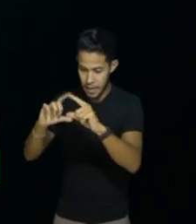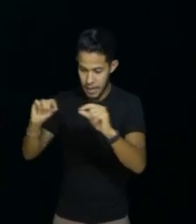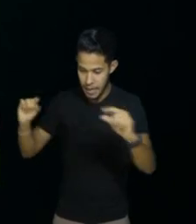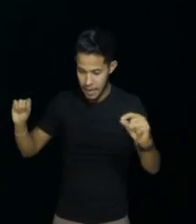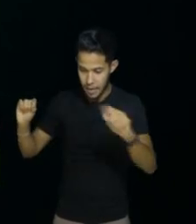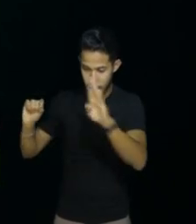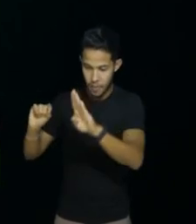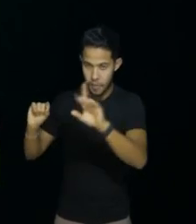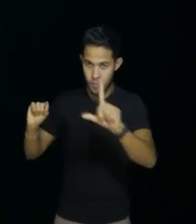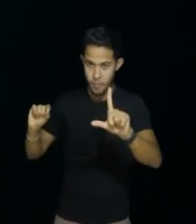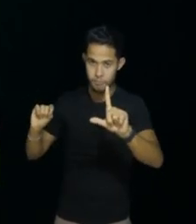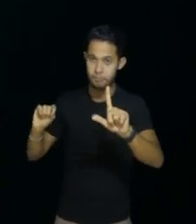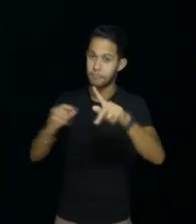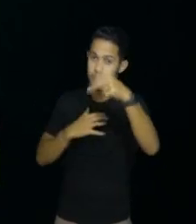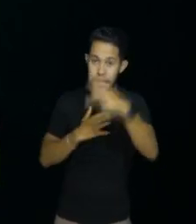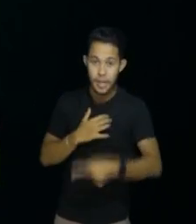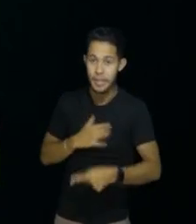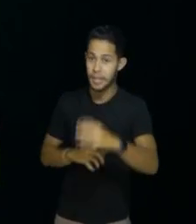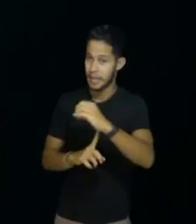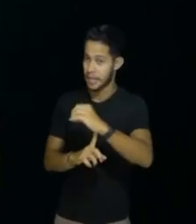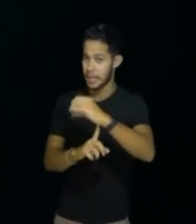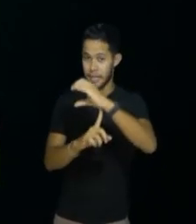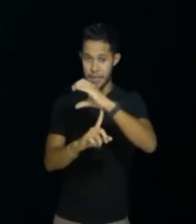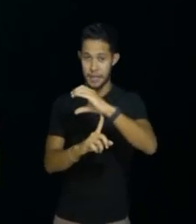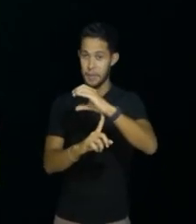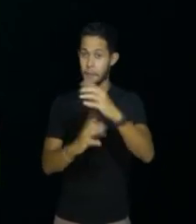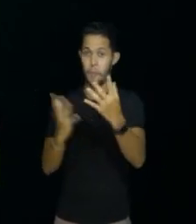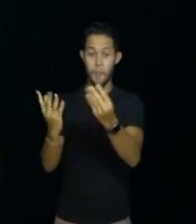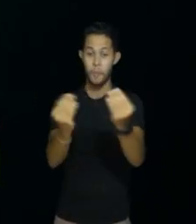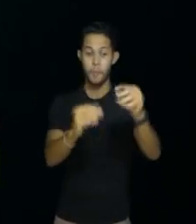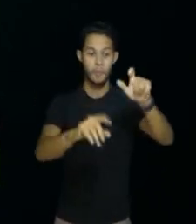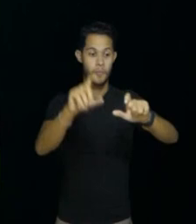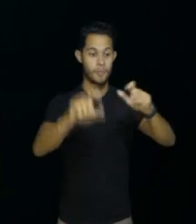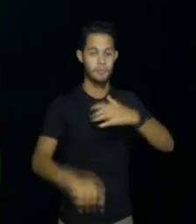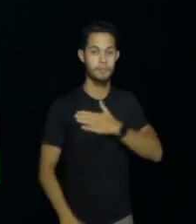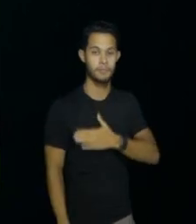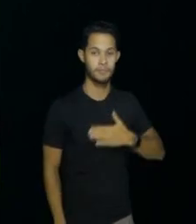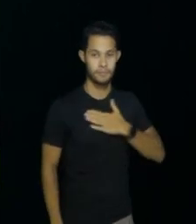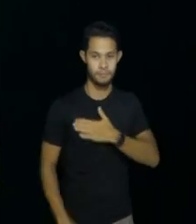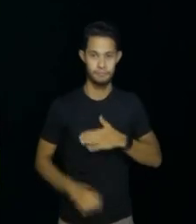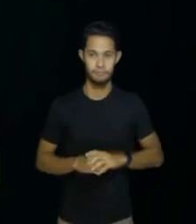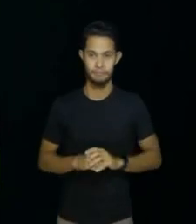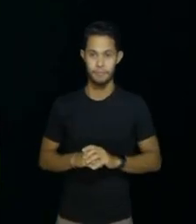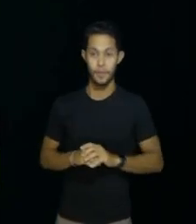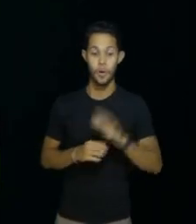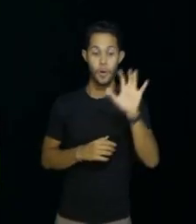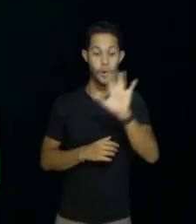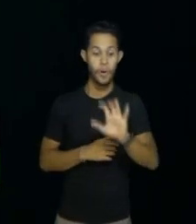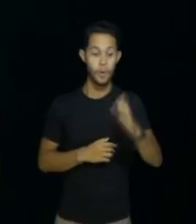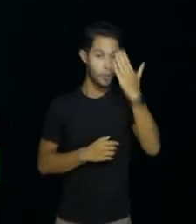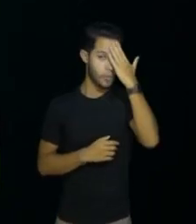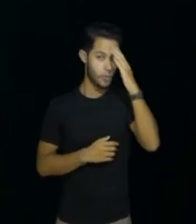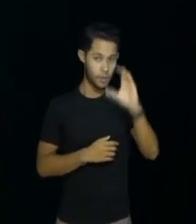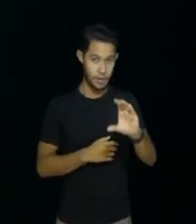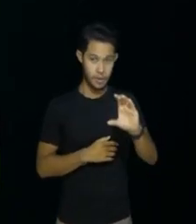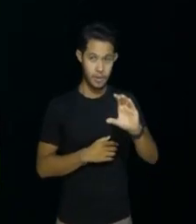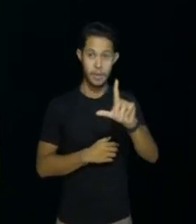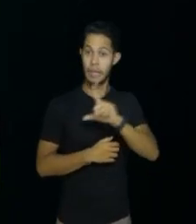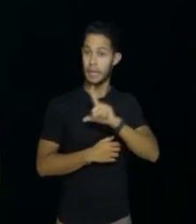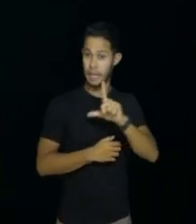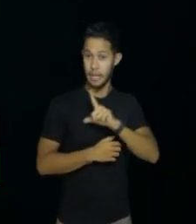catarinense, apreciado por muitos desse país. Nós temos na região de Curitiba pessoas que produzem linguiça e dão o nome de linguiça